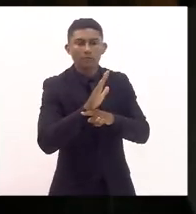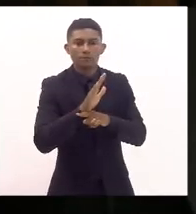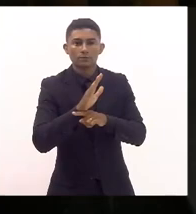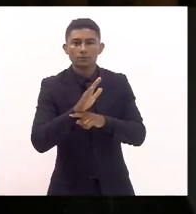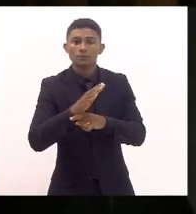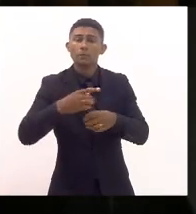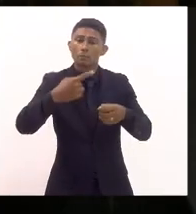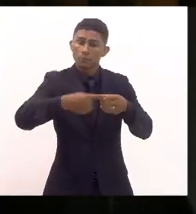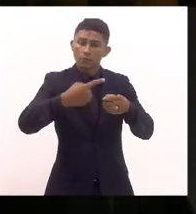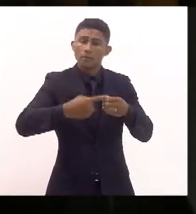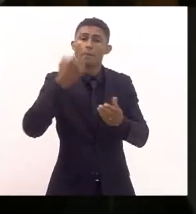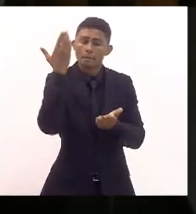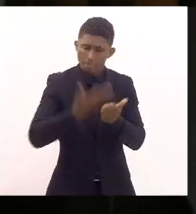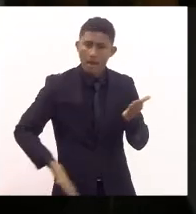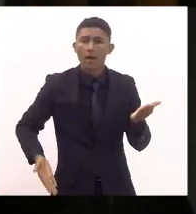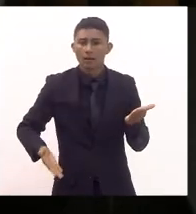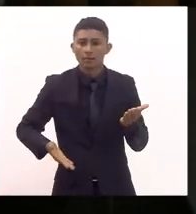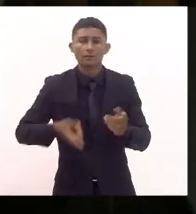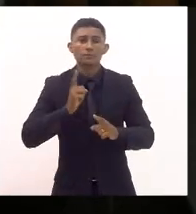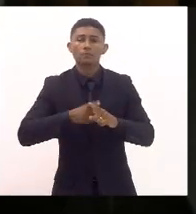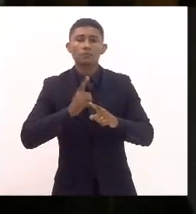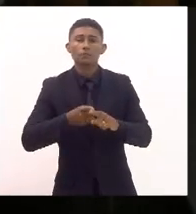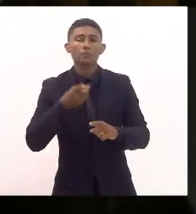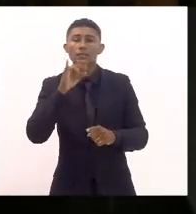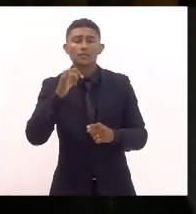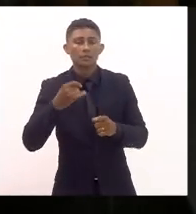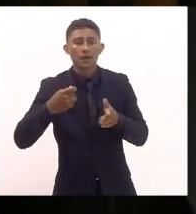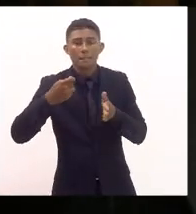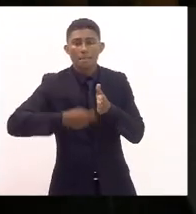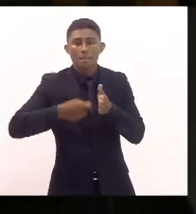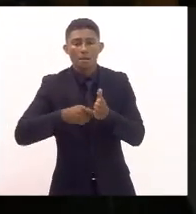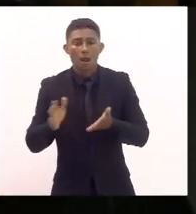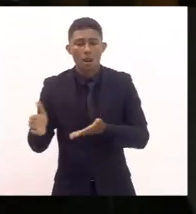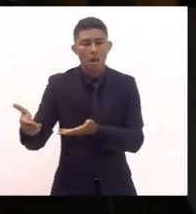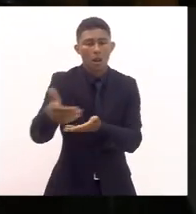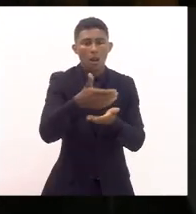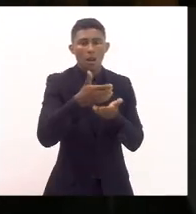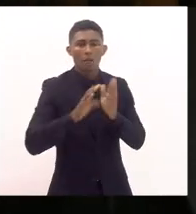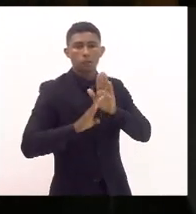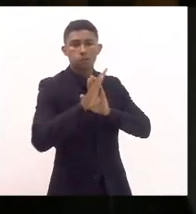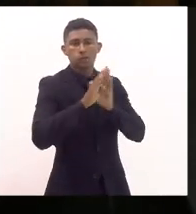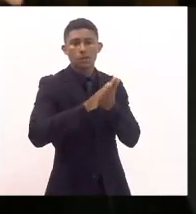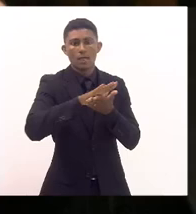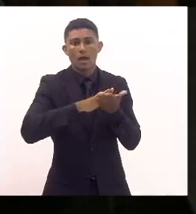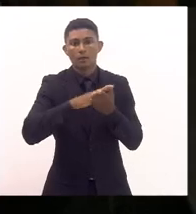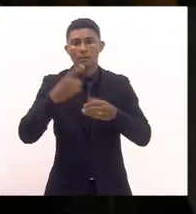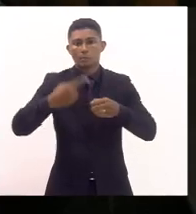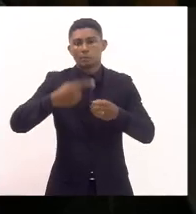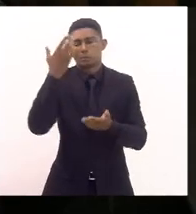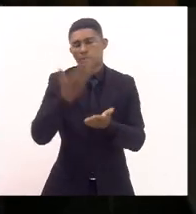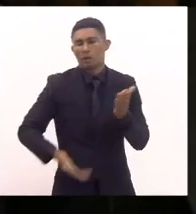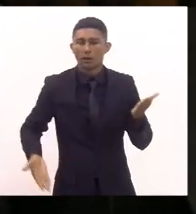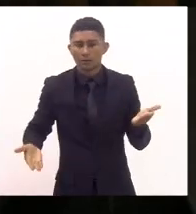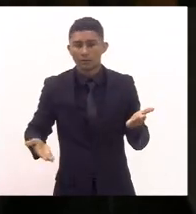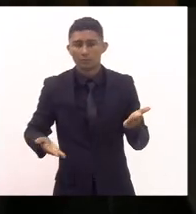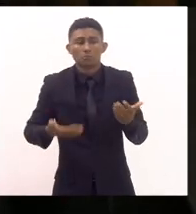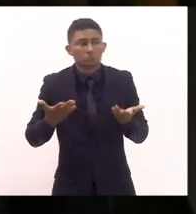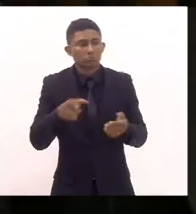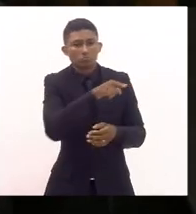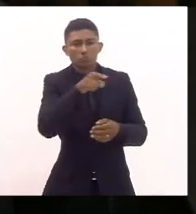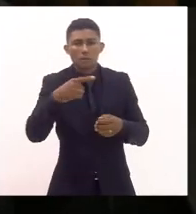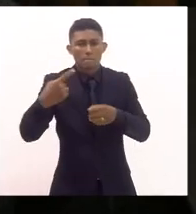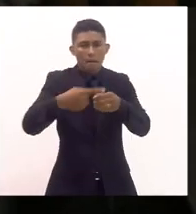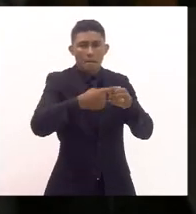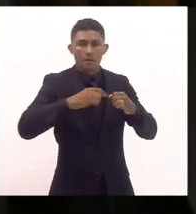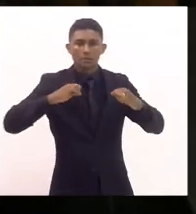municípios também perdem-se arrecadação não aumentar os municípios não opinião sobre esse